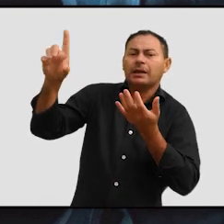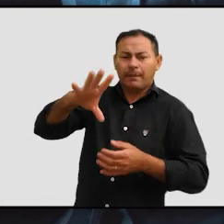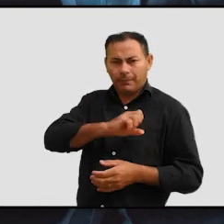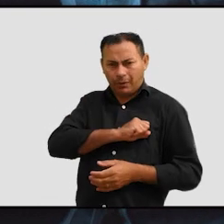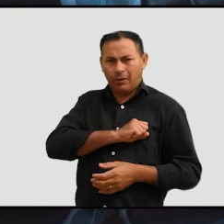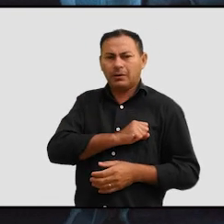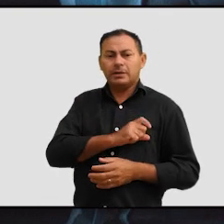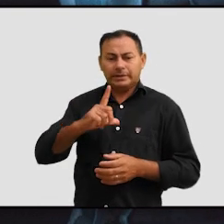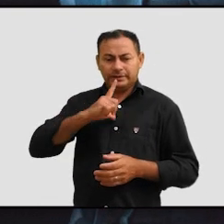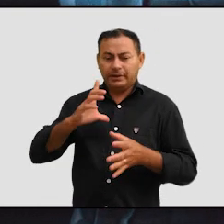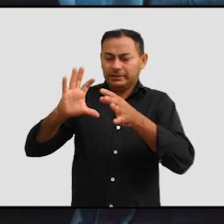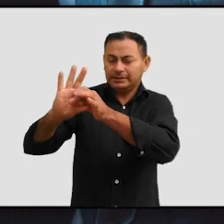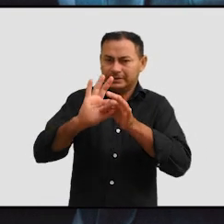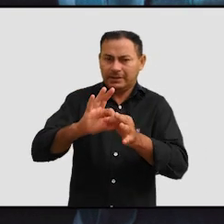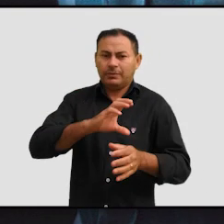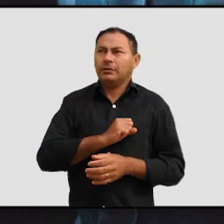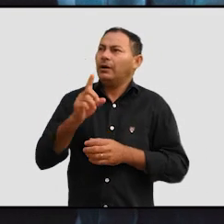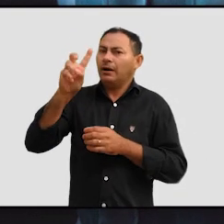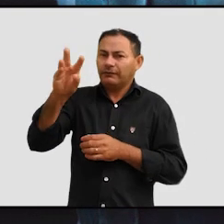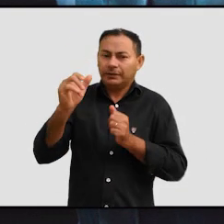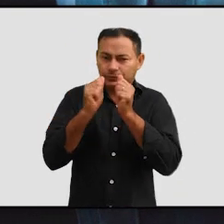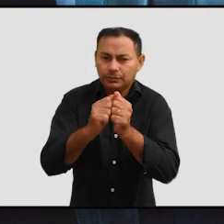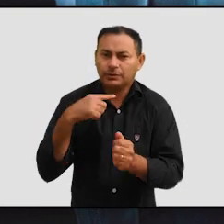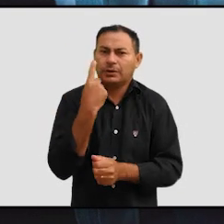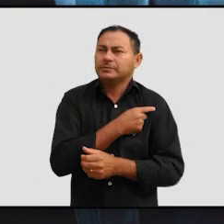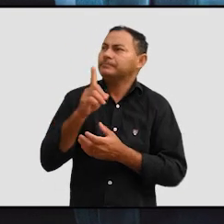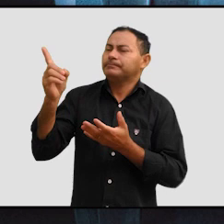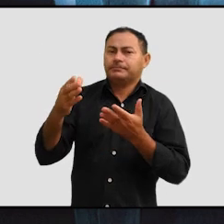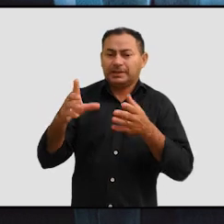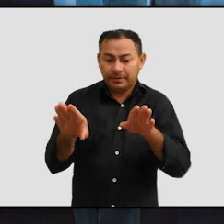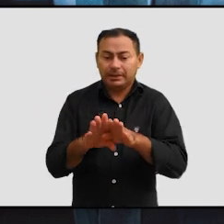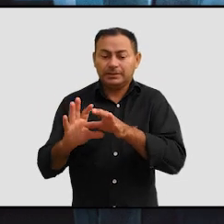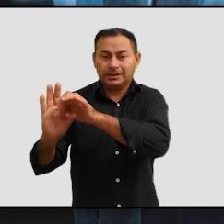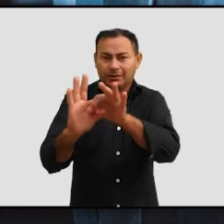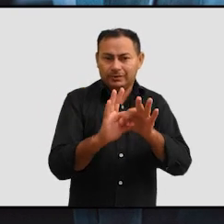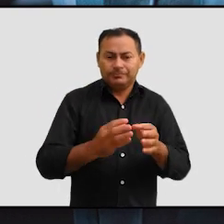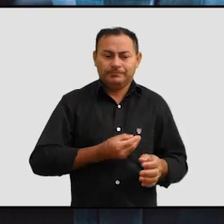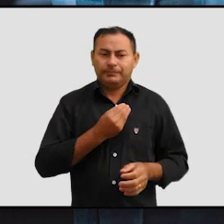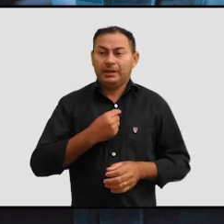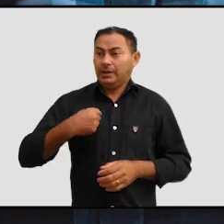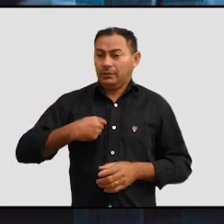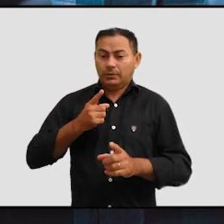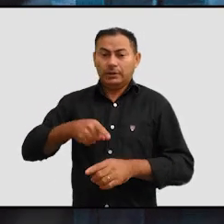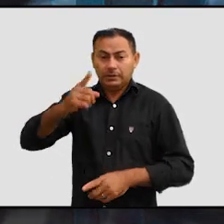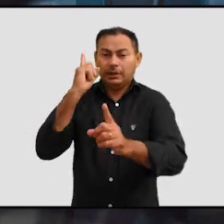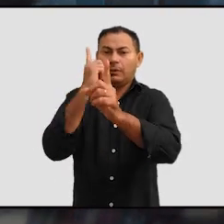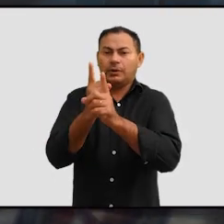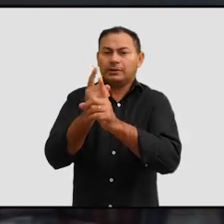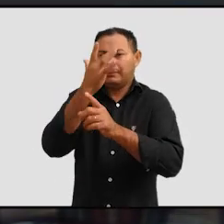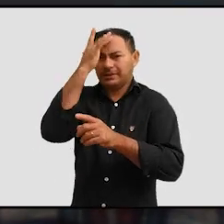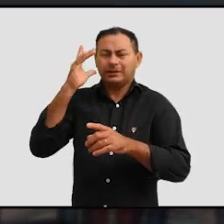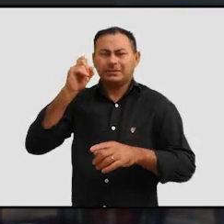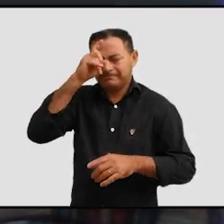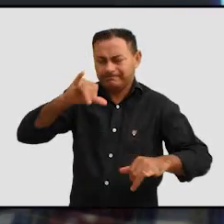que é amor e que se estivermos nesse amor, o Senhor vai estar com nós e é em nós. Estou indo me encontrar com alguém que